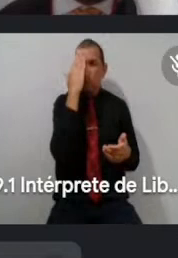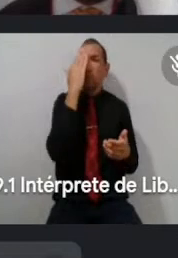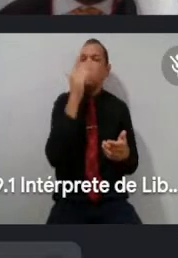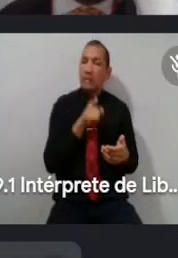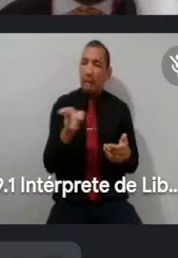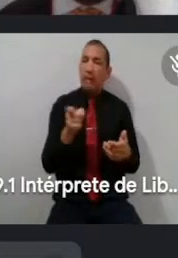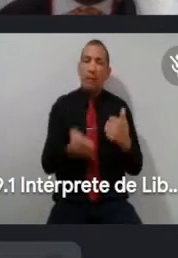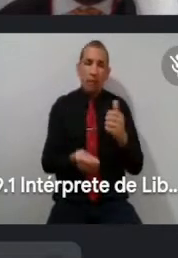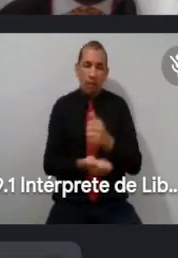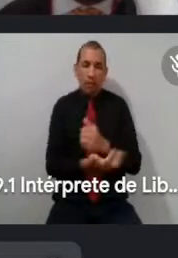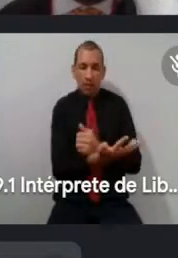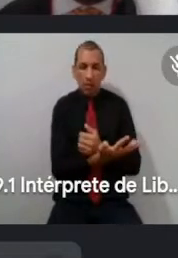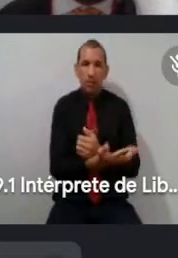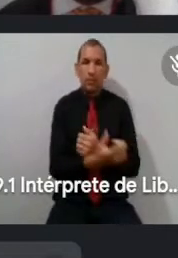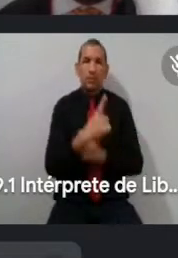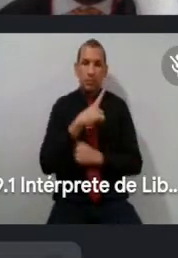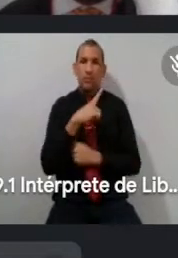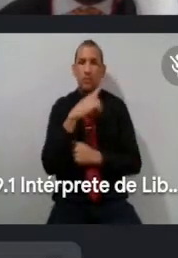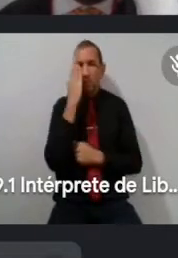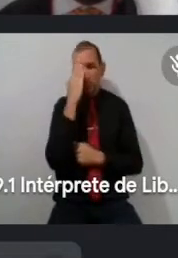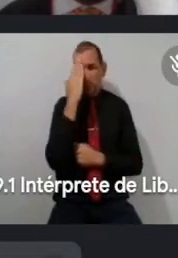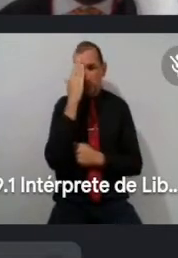lista desses Pneus